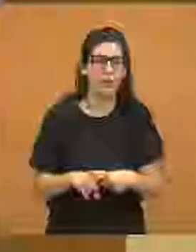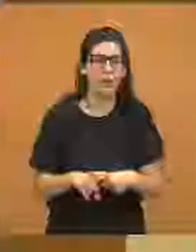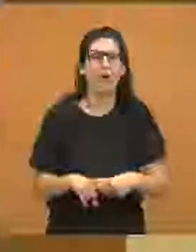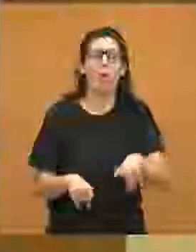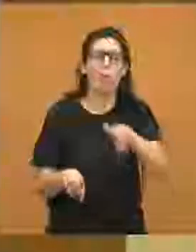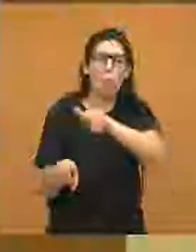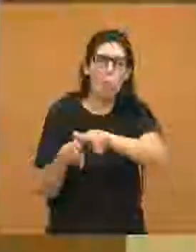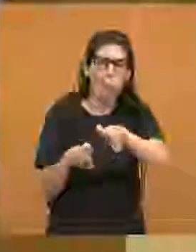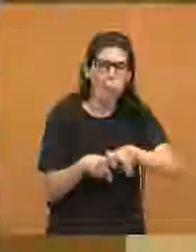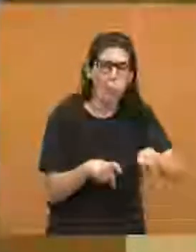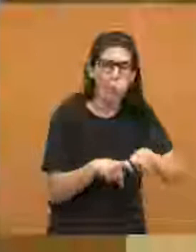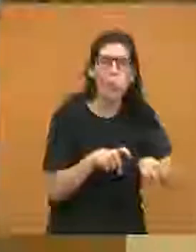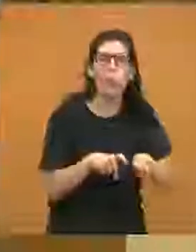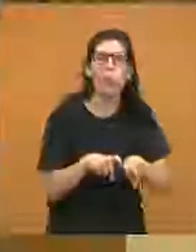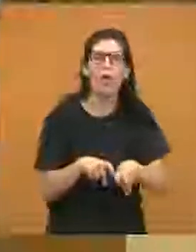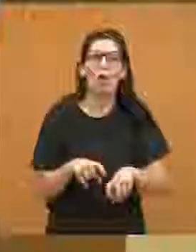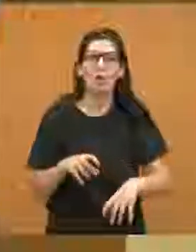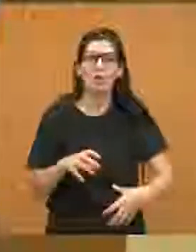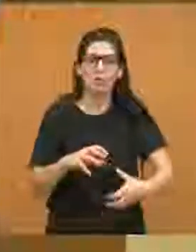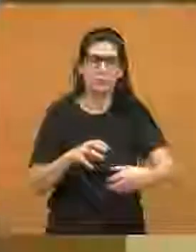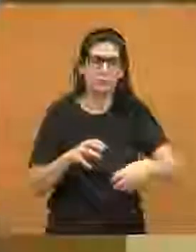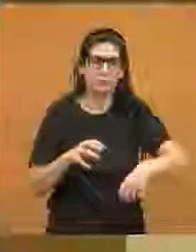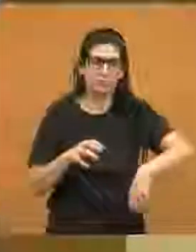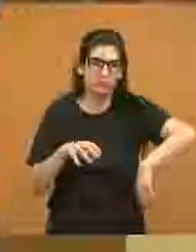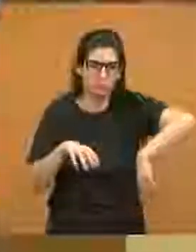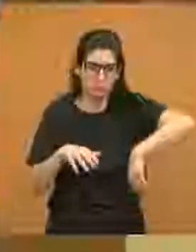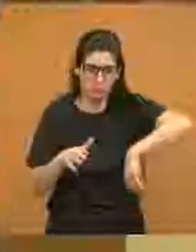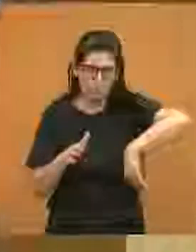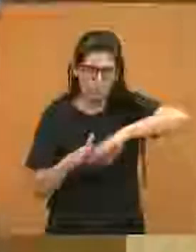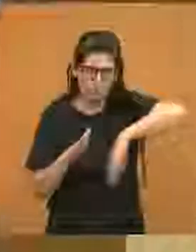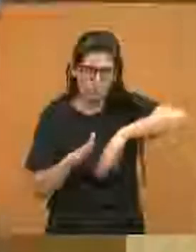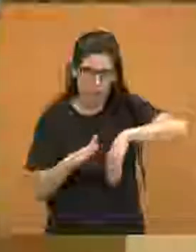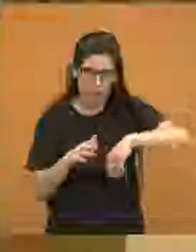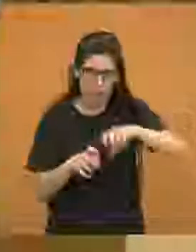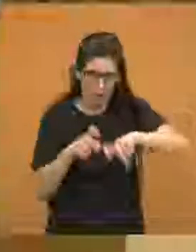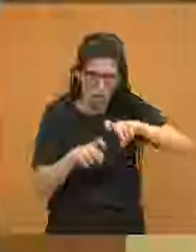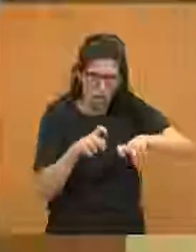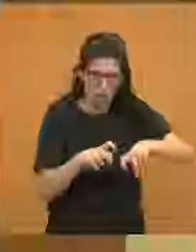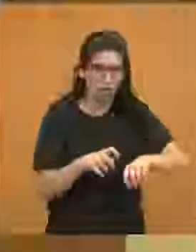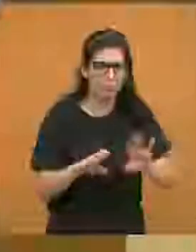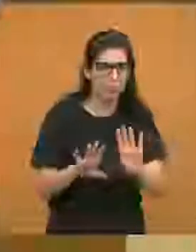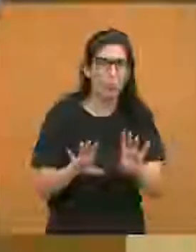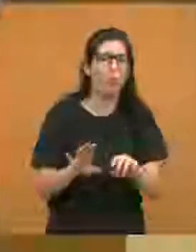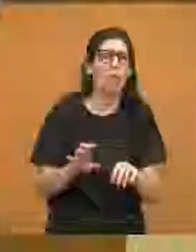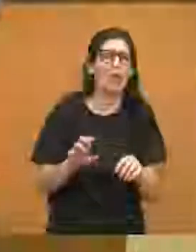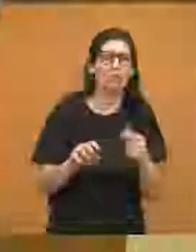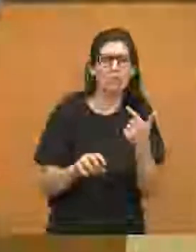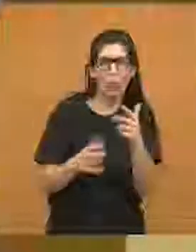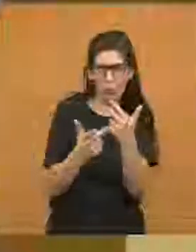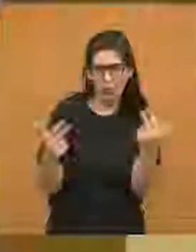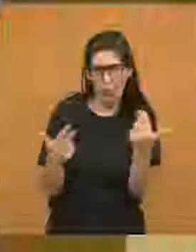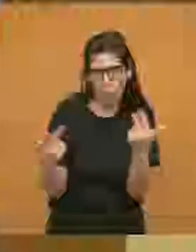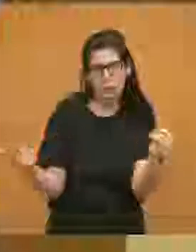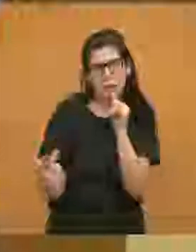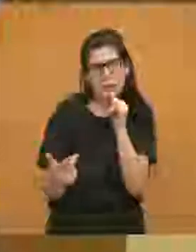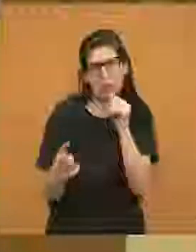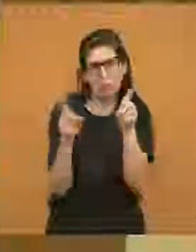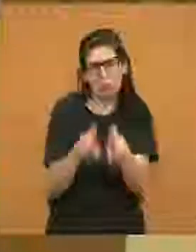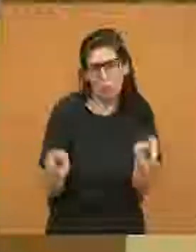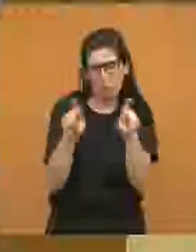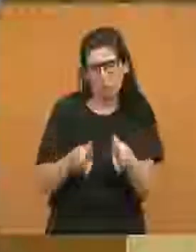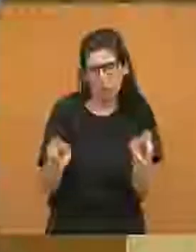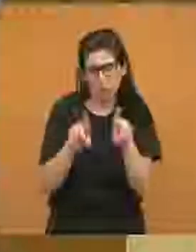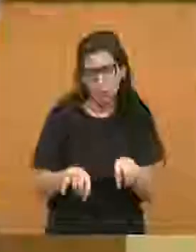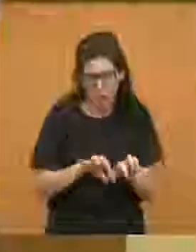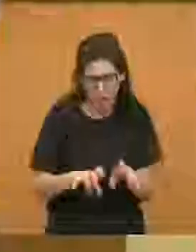é só o estupro, né? Tem também a exposição dessas crianças. Quantos crimes cibernéticos, quantas operações